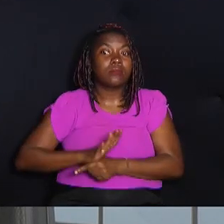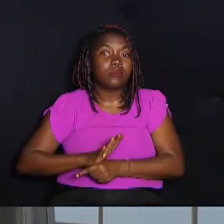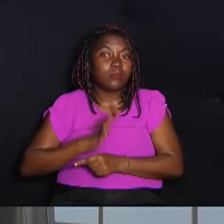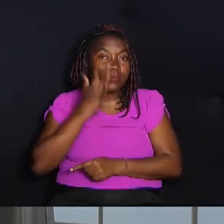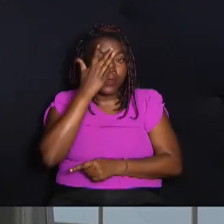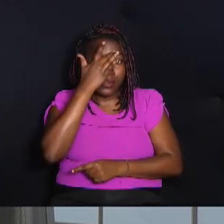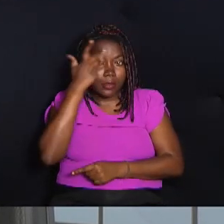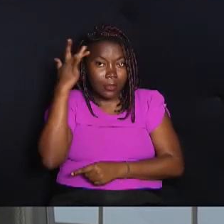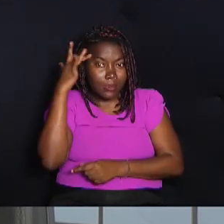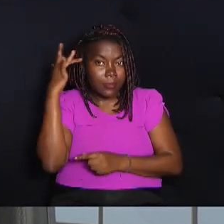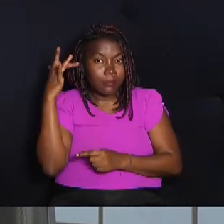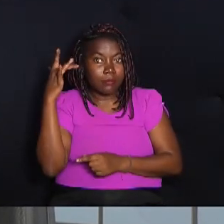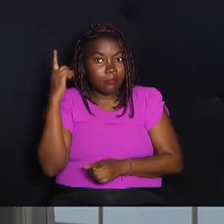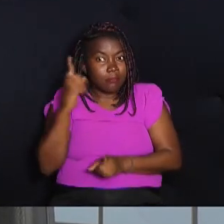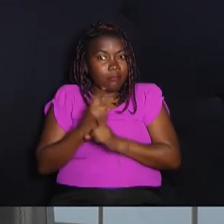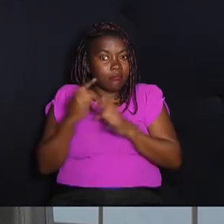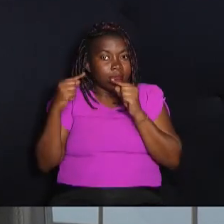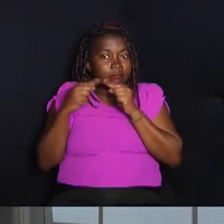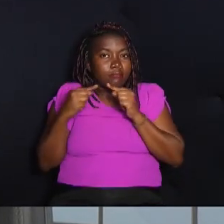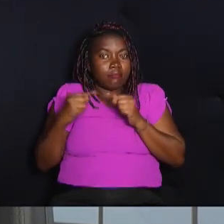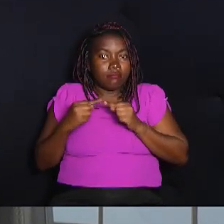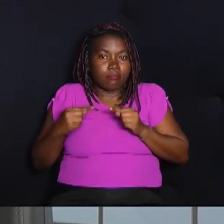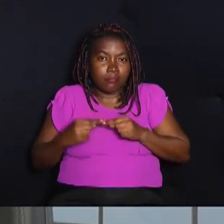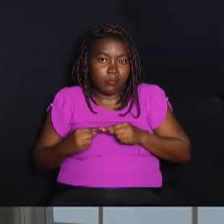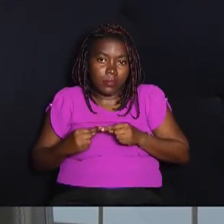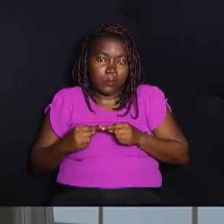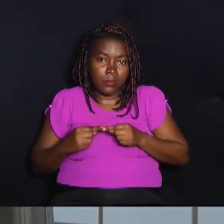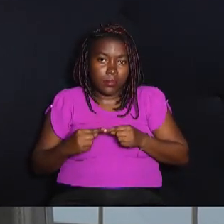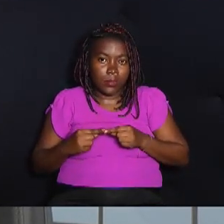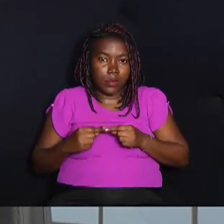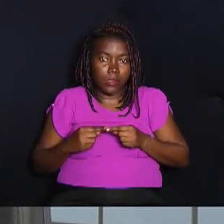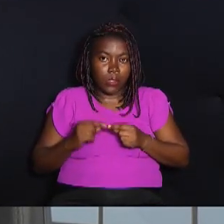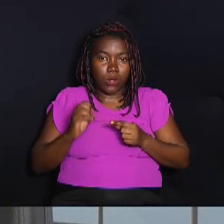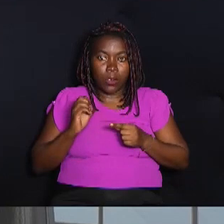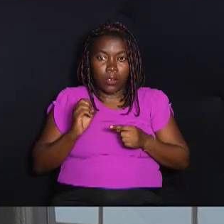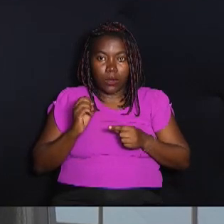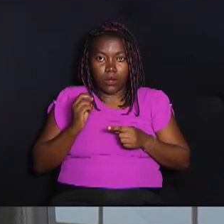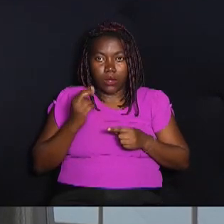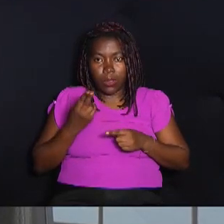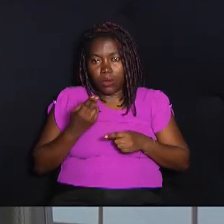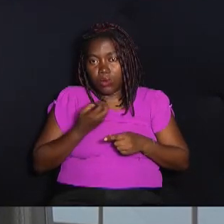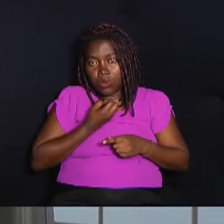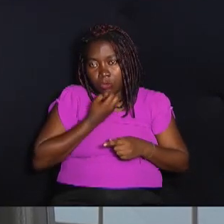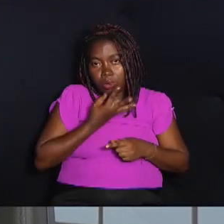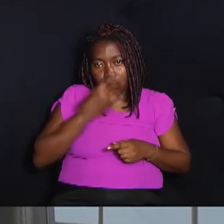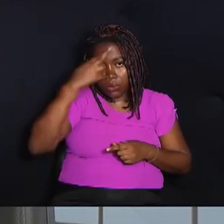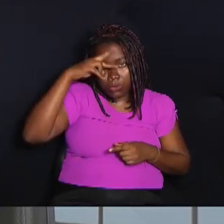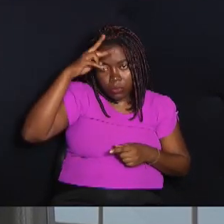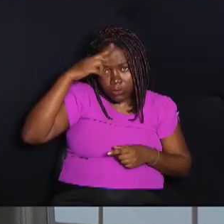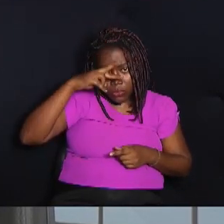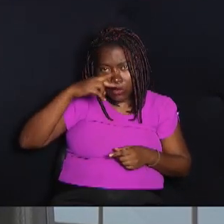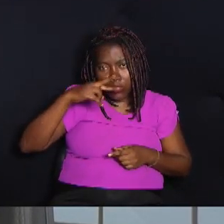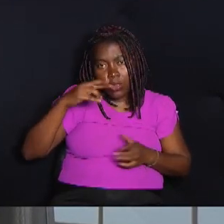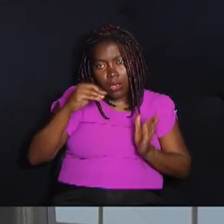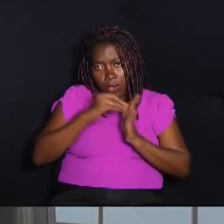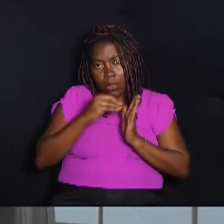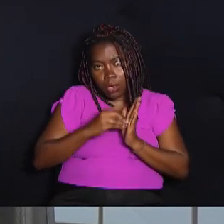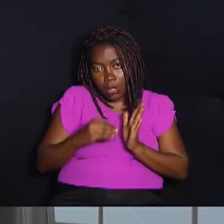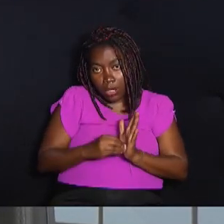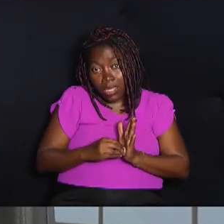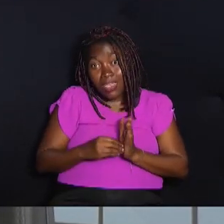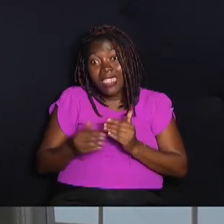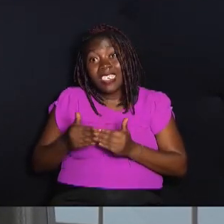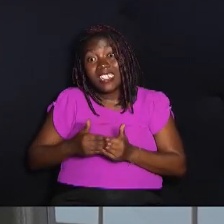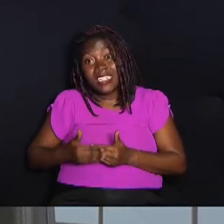se identificar, às vezes, ou num conto, numa história que está sendo colocada, e a